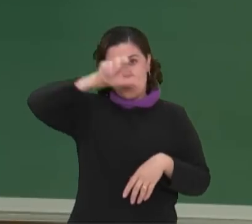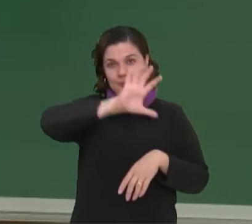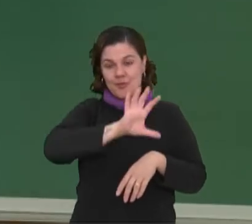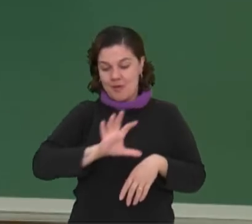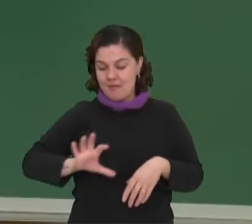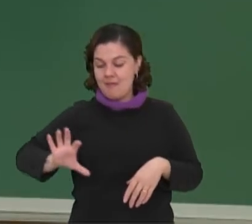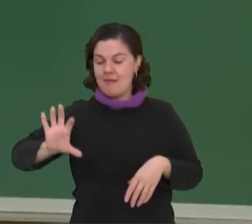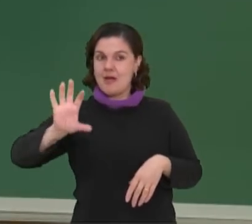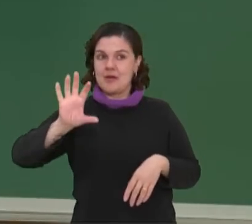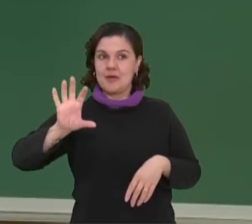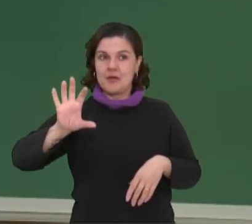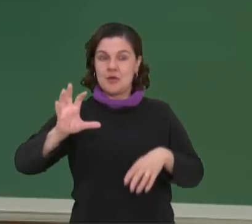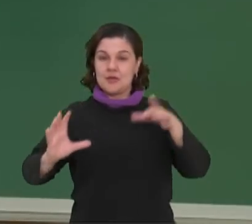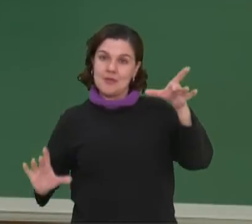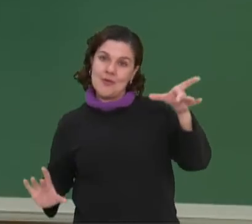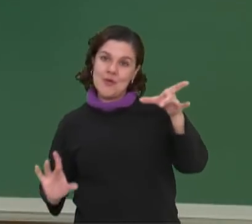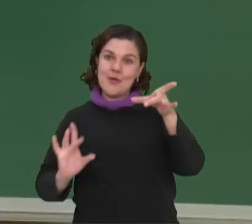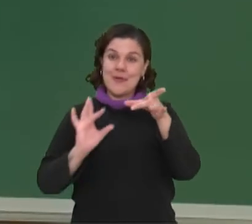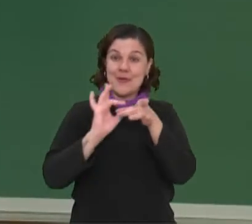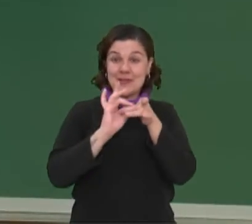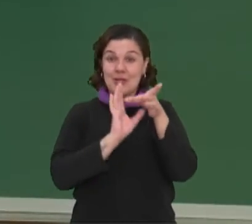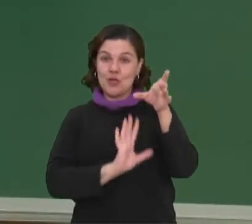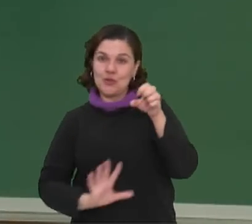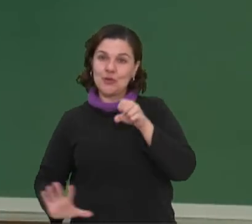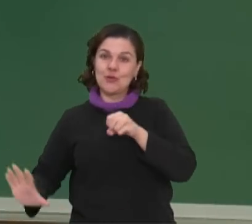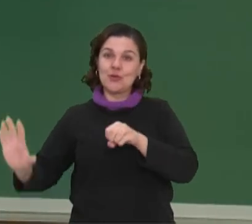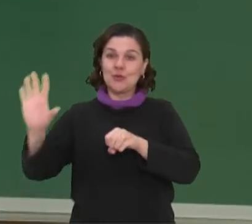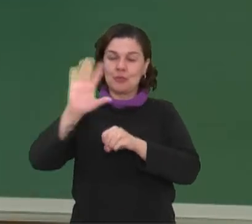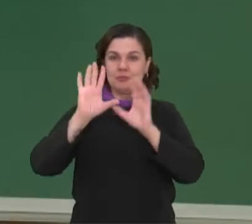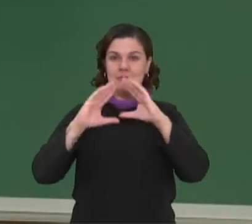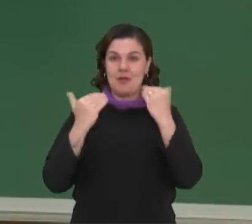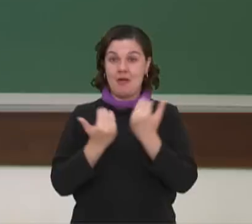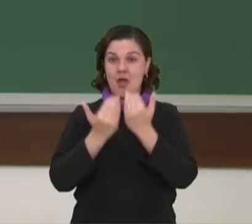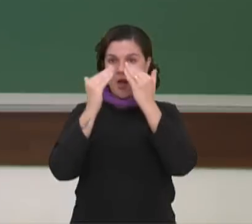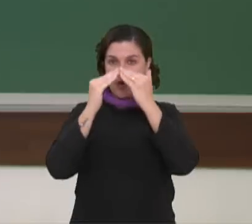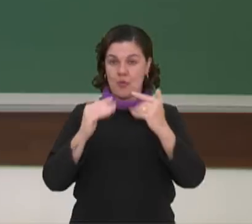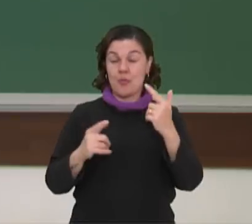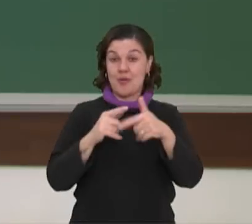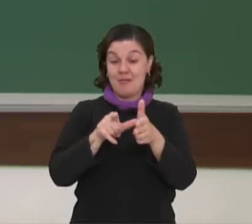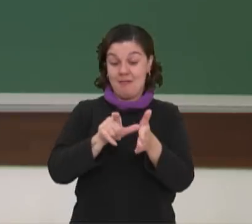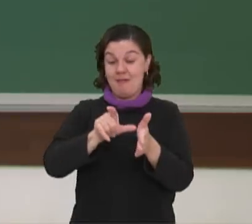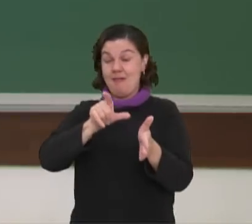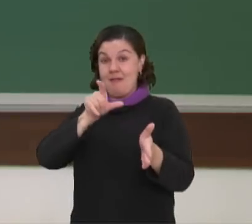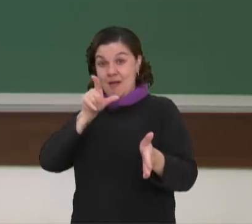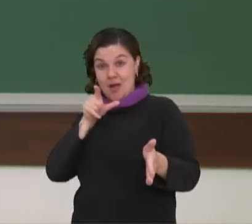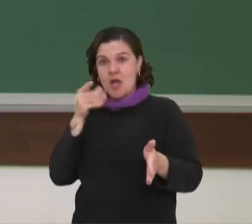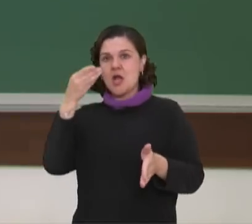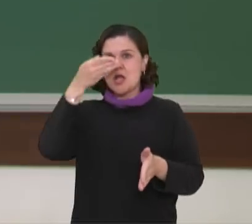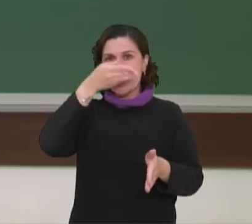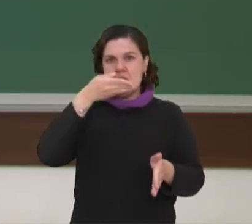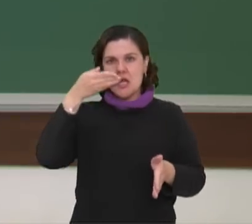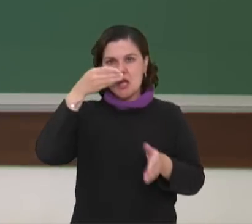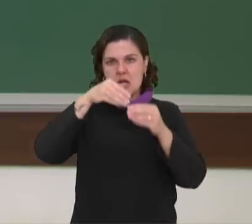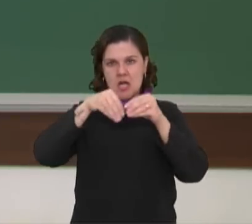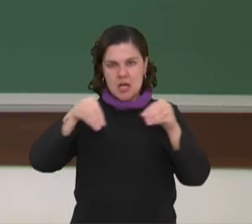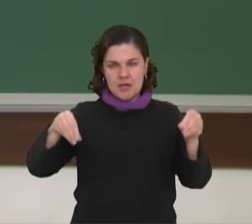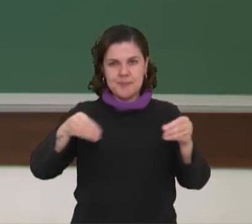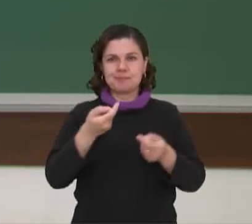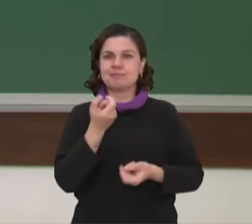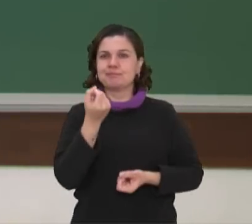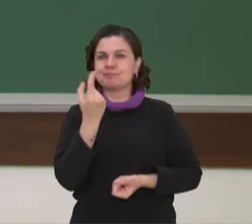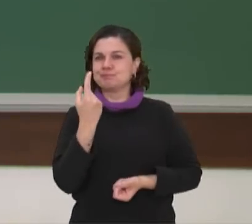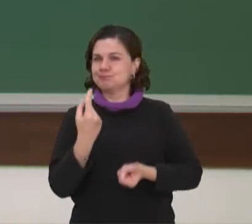região central integrou toda a colônia. Antes, no período do açúcar, havia pouco